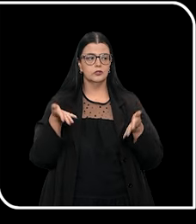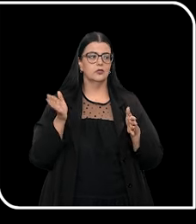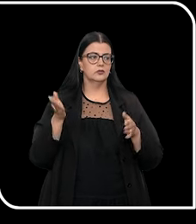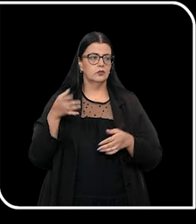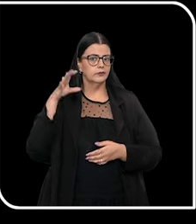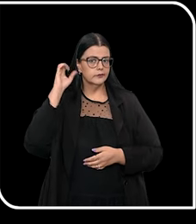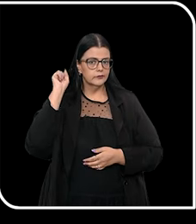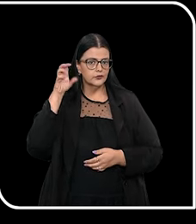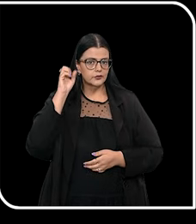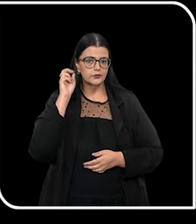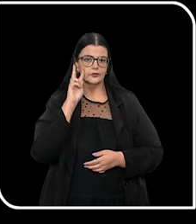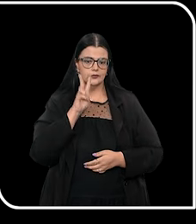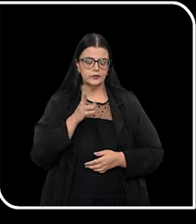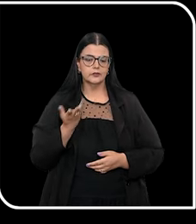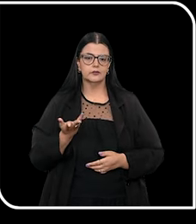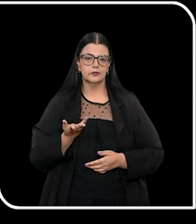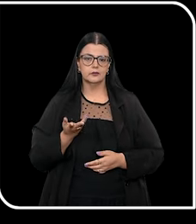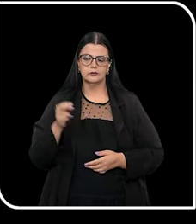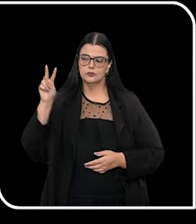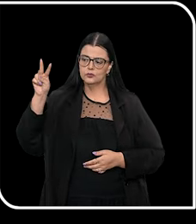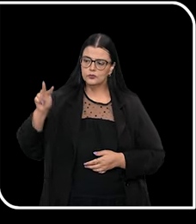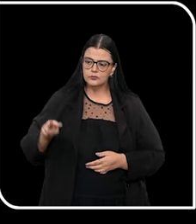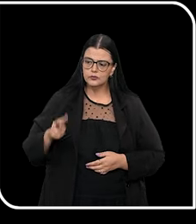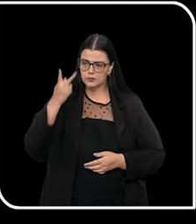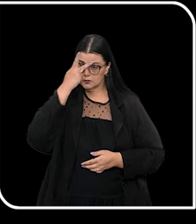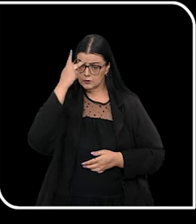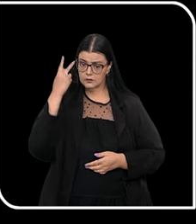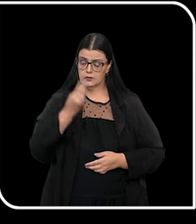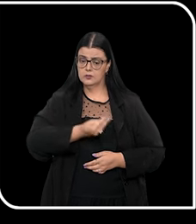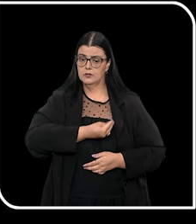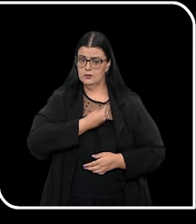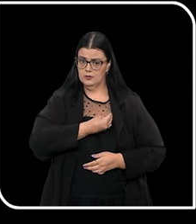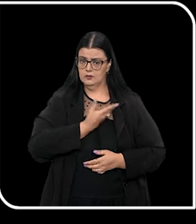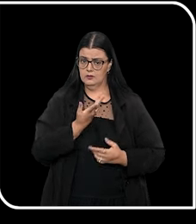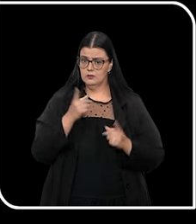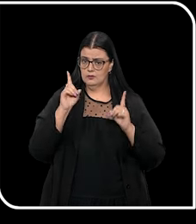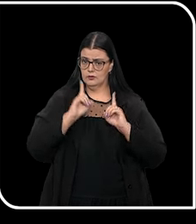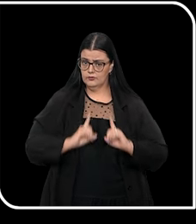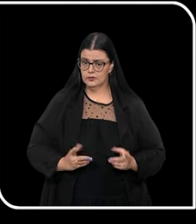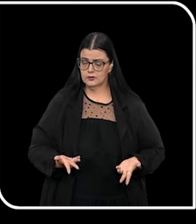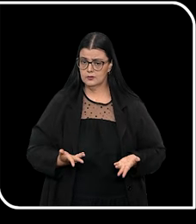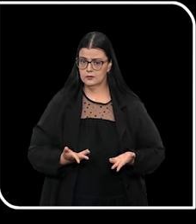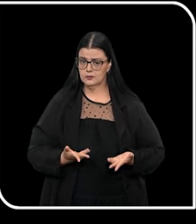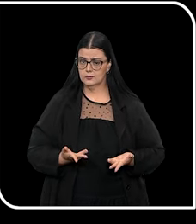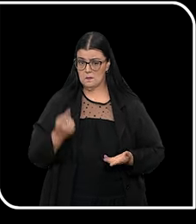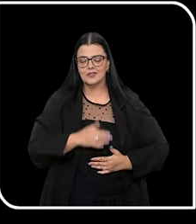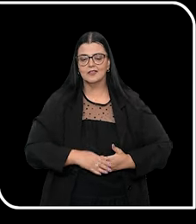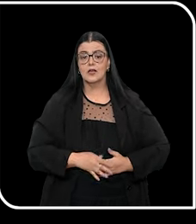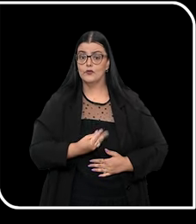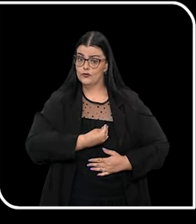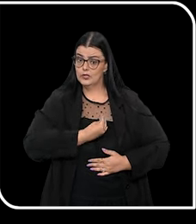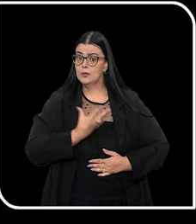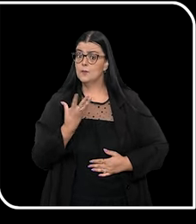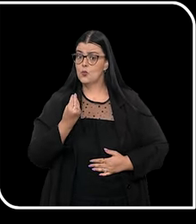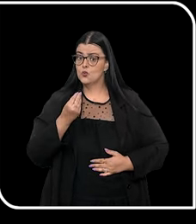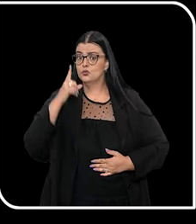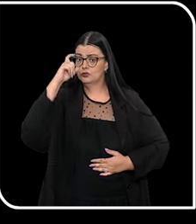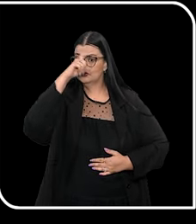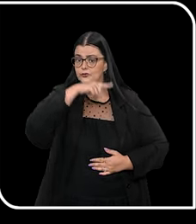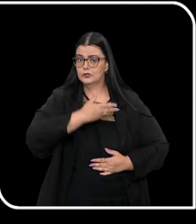eu já ouvi isso então você olha pra vida daquela pessoa com deficiência você julga que a vida dela aquela vida é muito